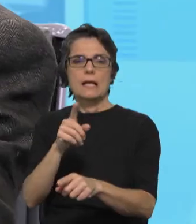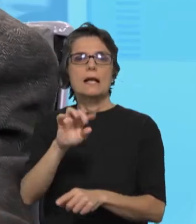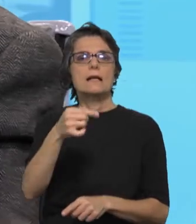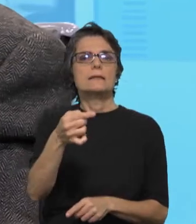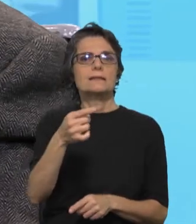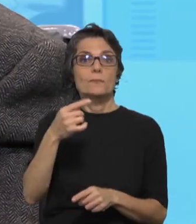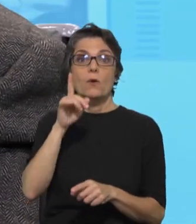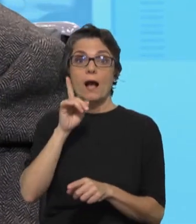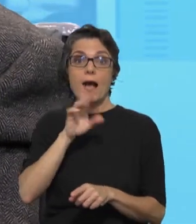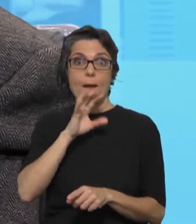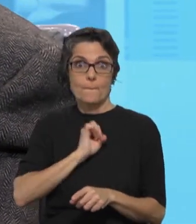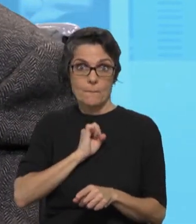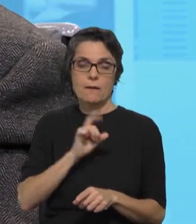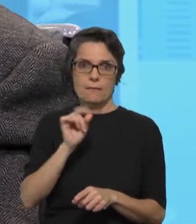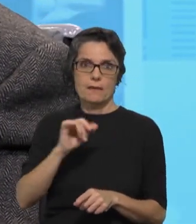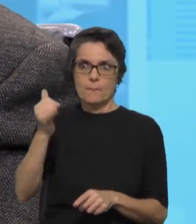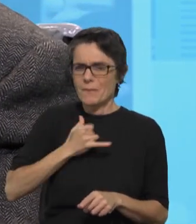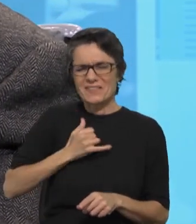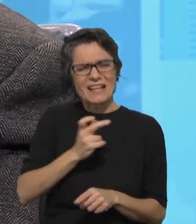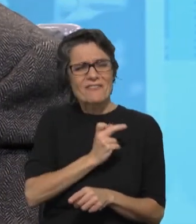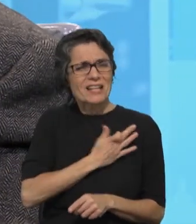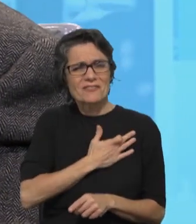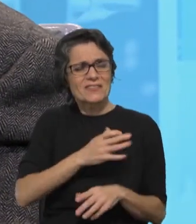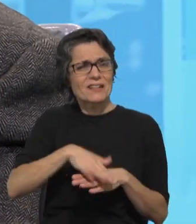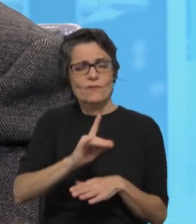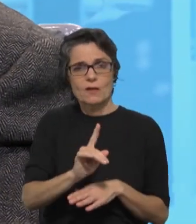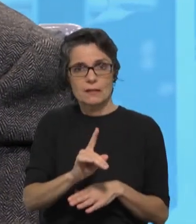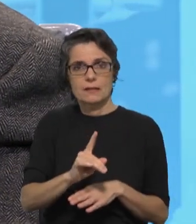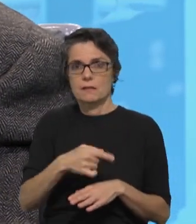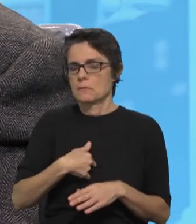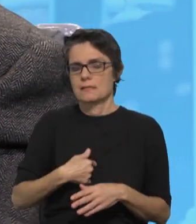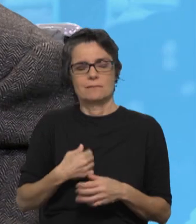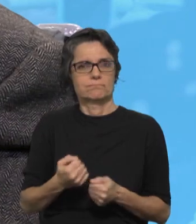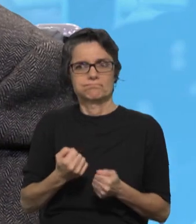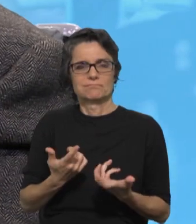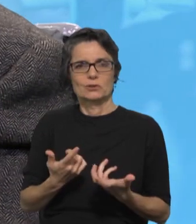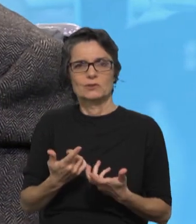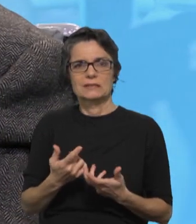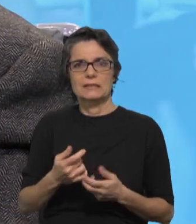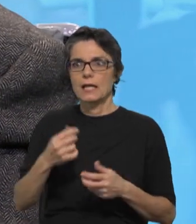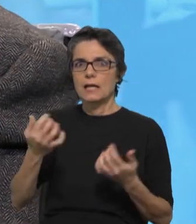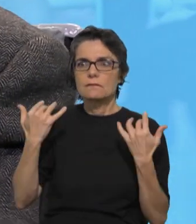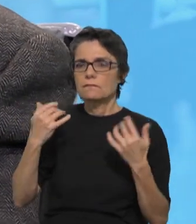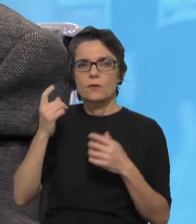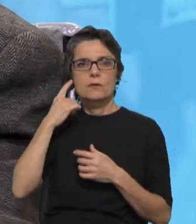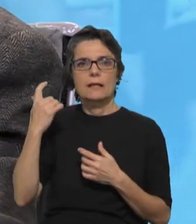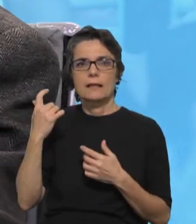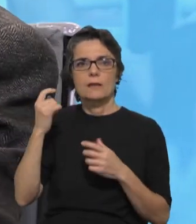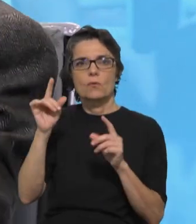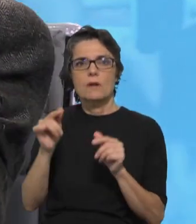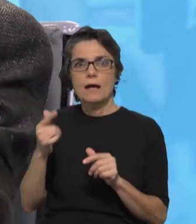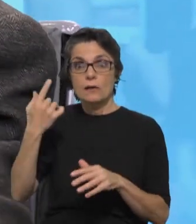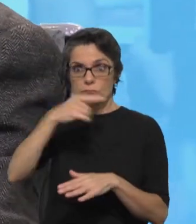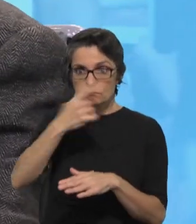mãe para eu não sair de casa a pedir por tudo, mas olha, não aguentei muito tempo. Ouvi as notícias da rádio,